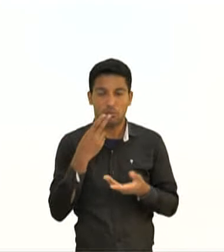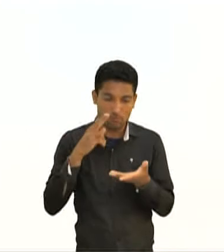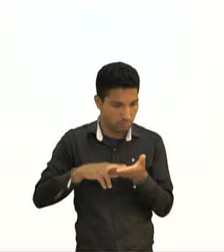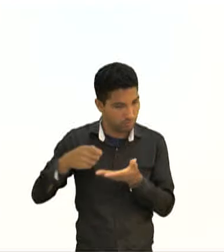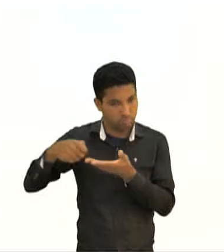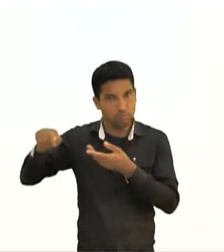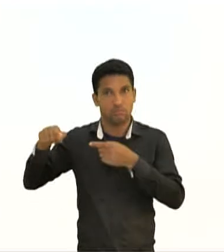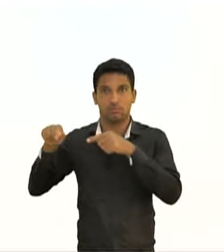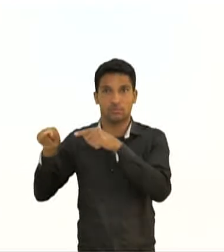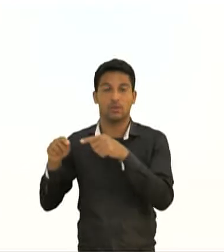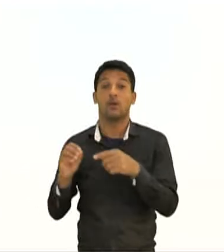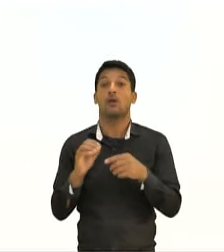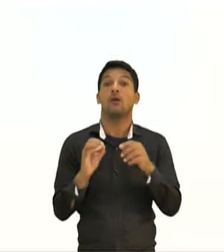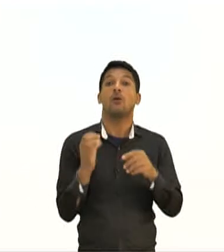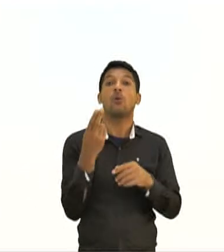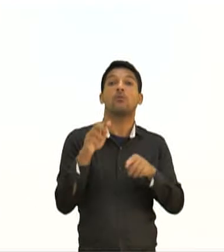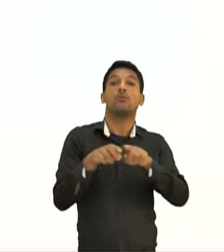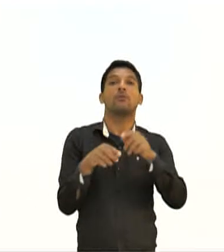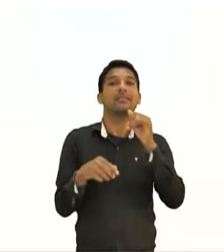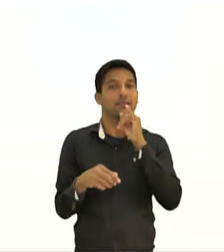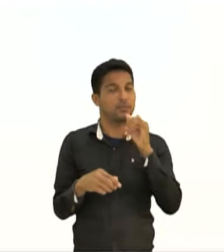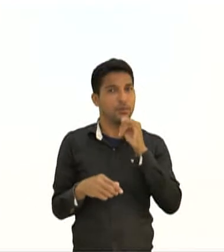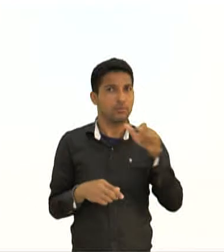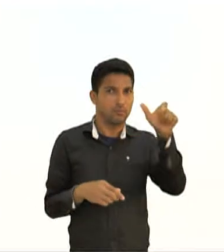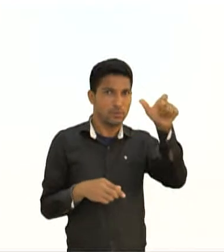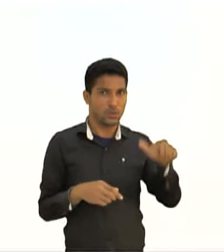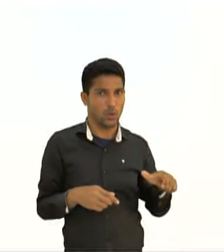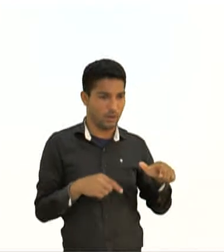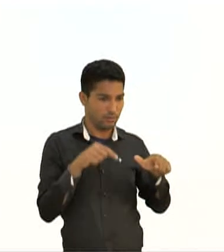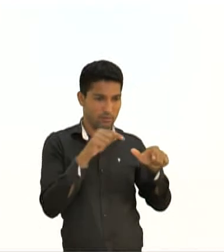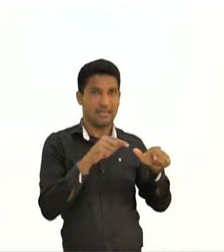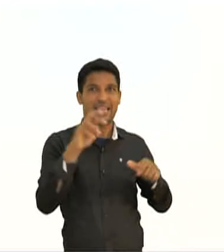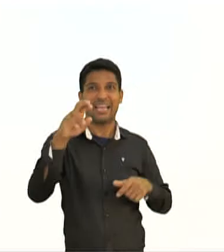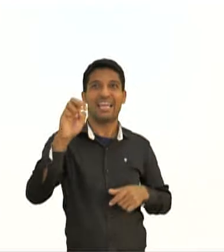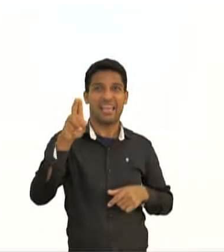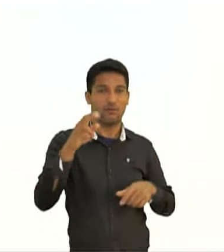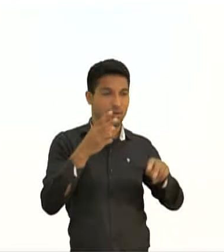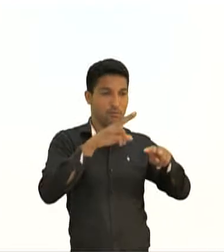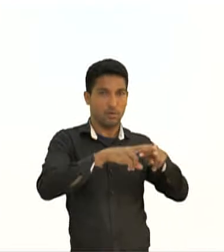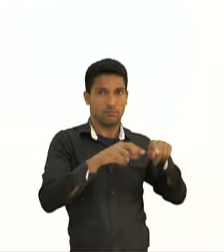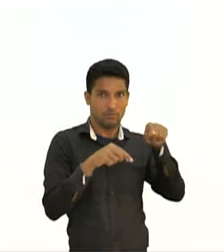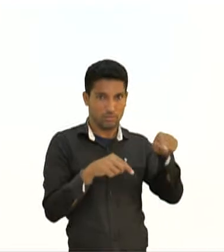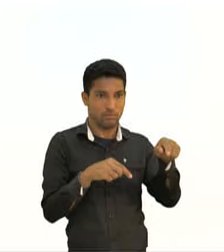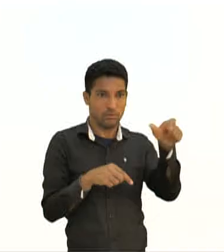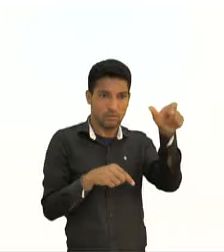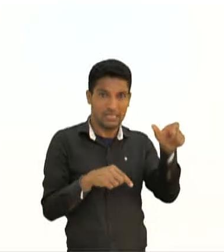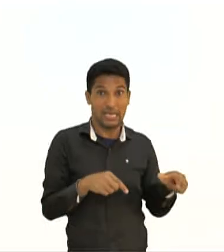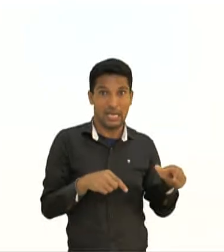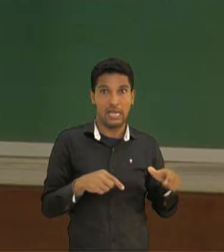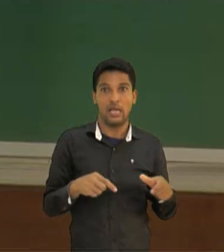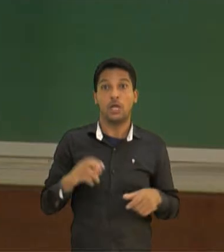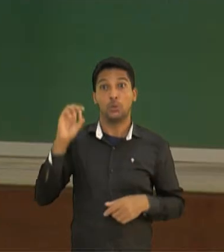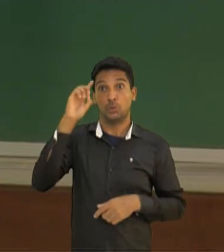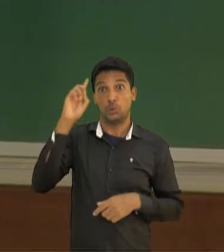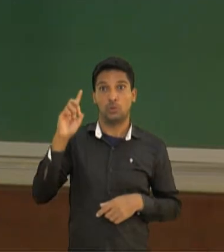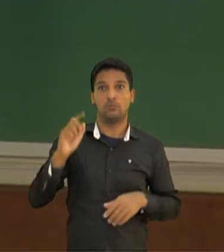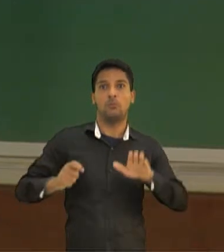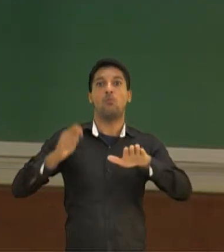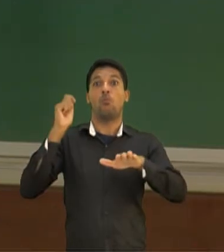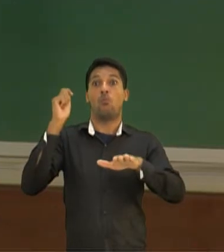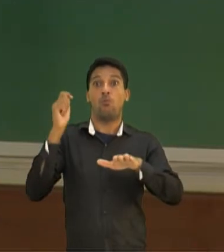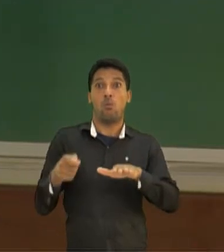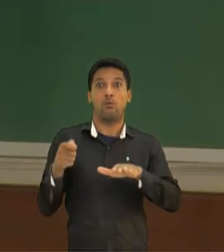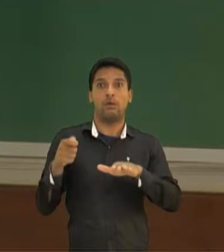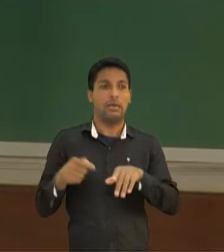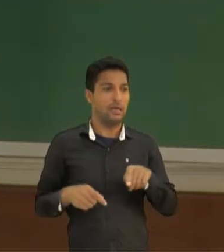o modo como foi julgado, né? Nesse caso, significando insubordinação. Como as palavras apresentam várias